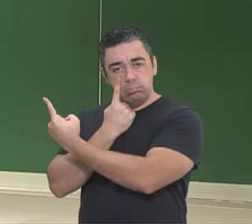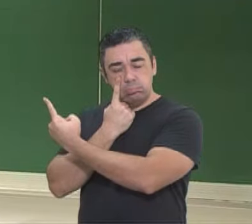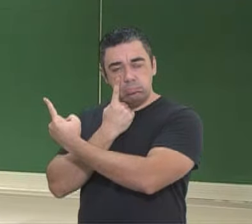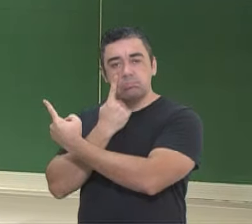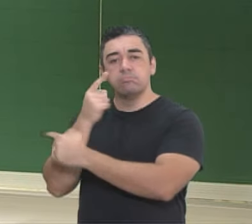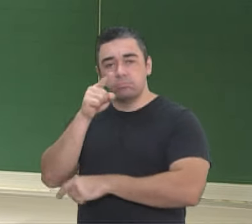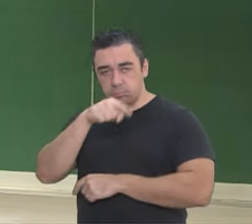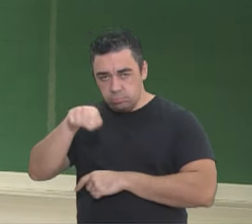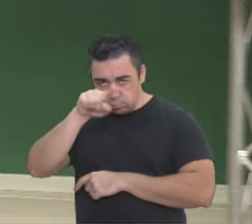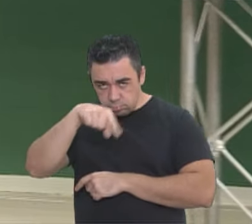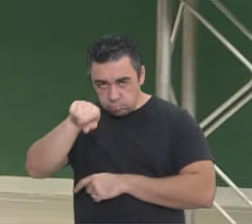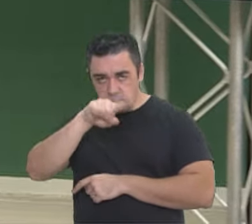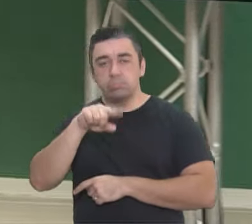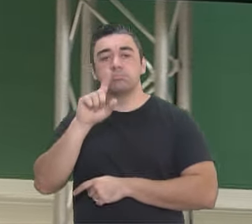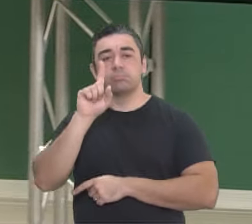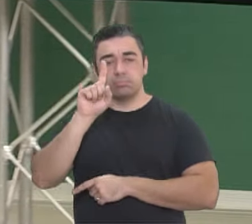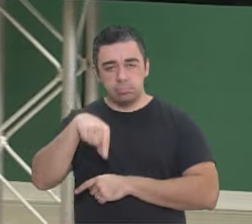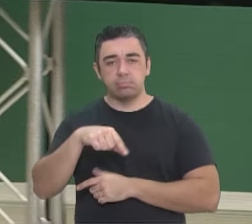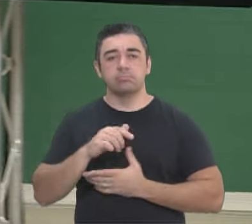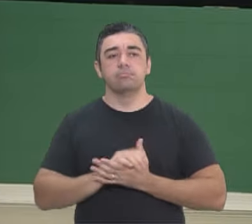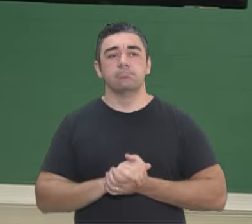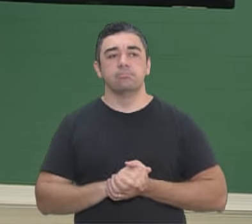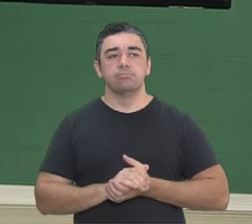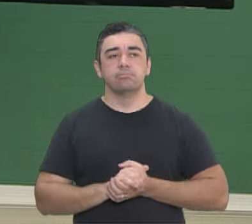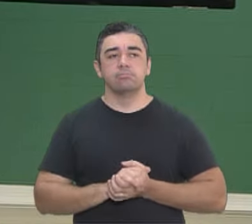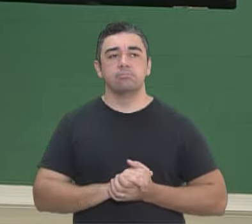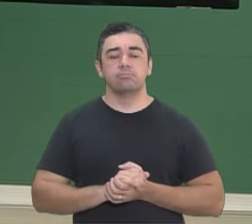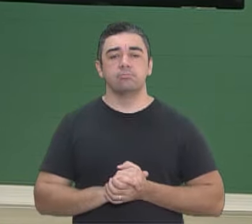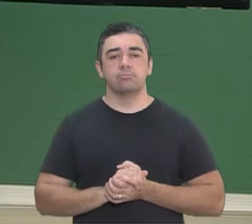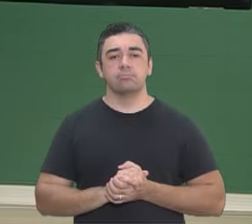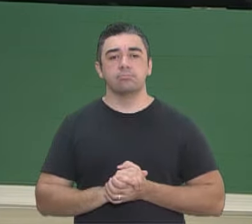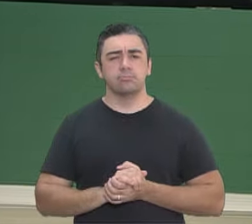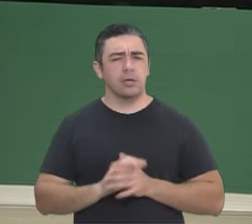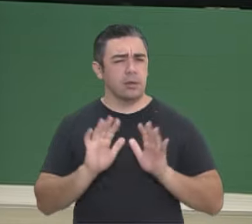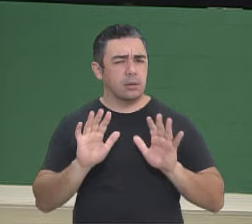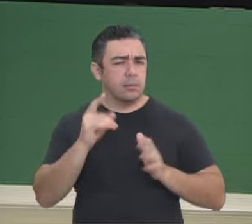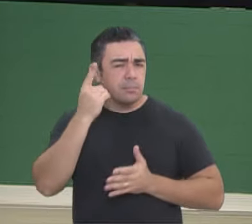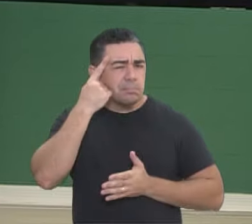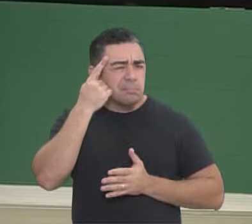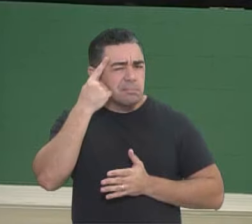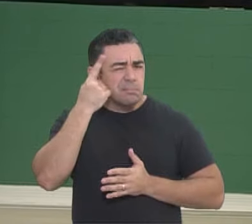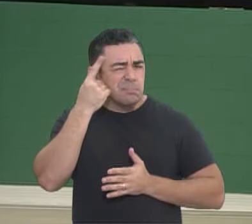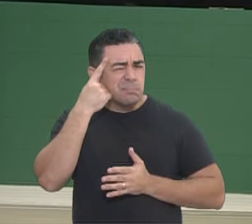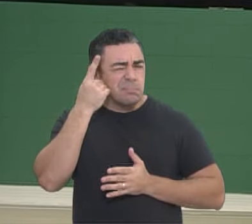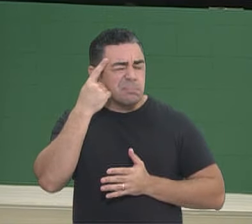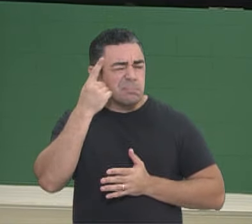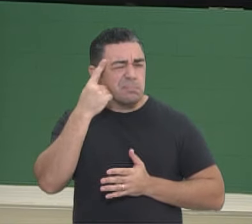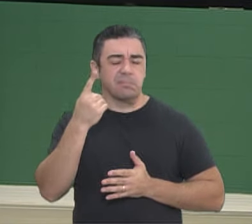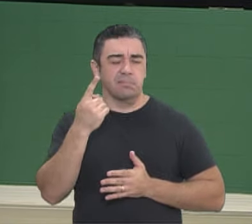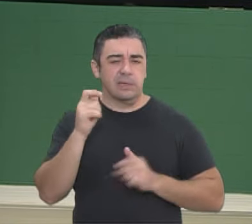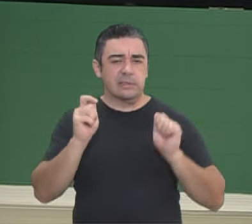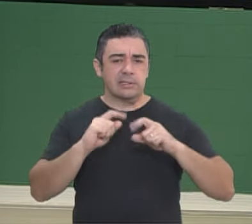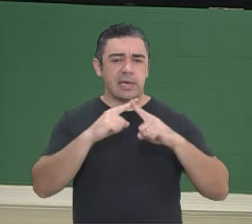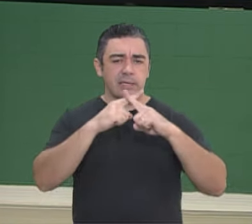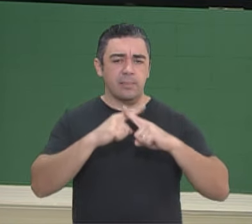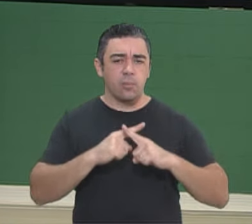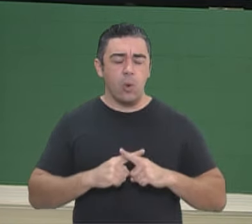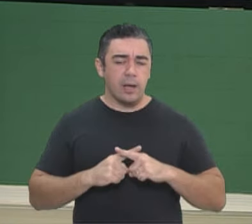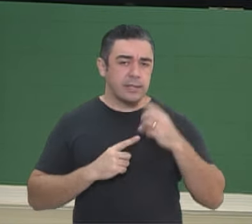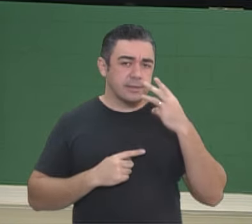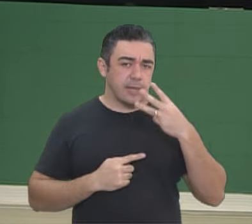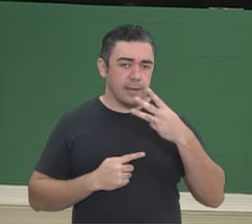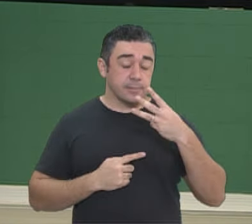é primo. Ah, então você vem aqui, ó, e circula o número 3. Agora, vamos pensar os múltiplos de 3, na tabuada do 3.